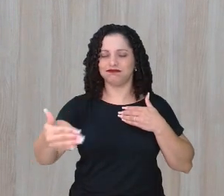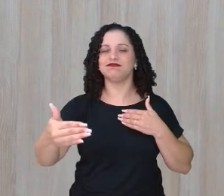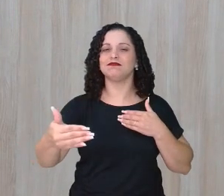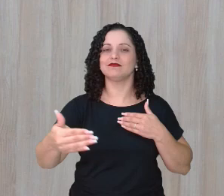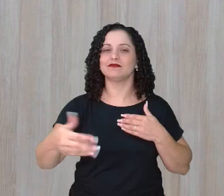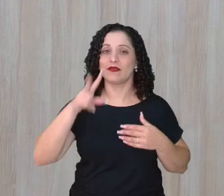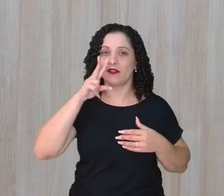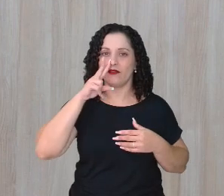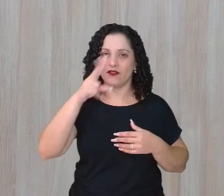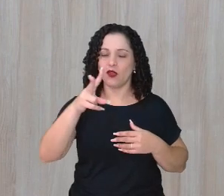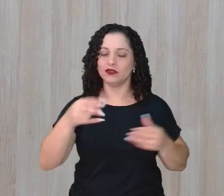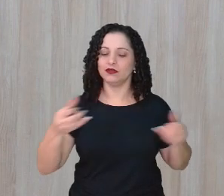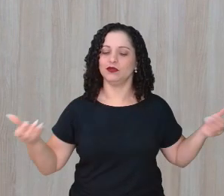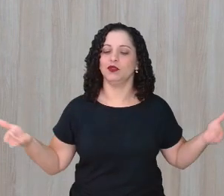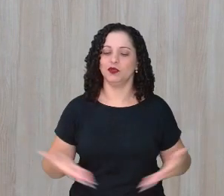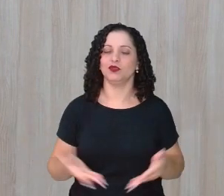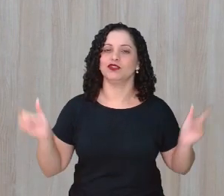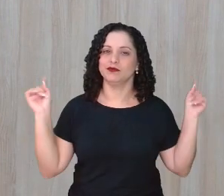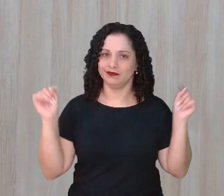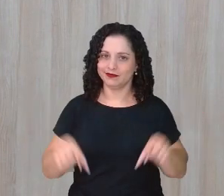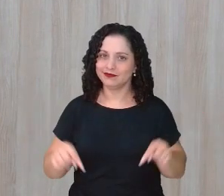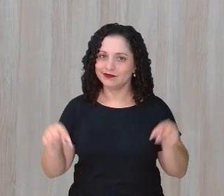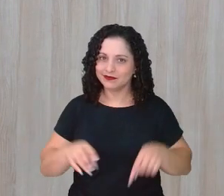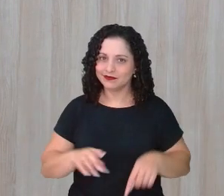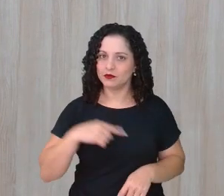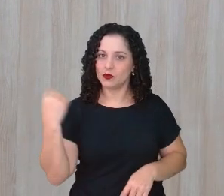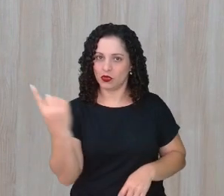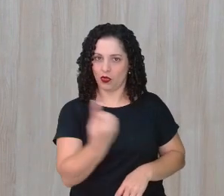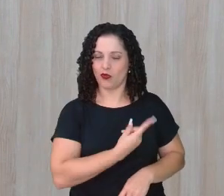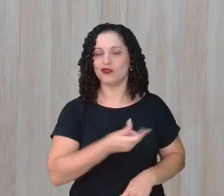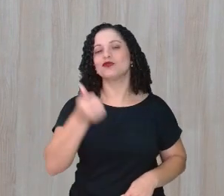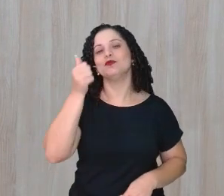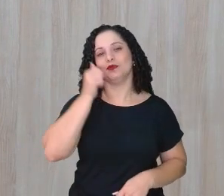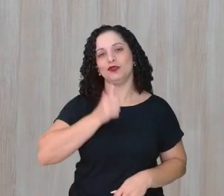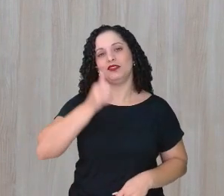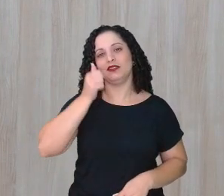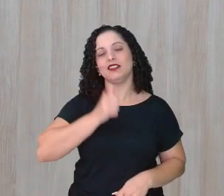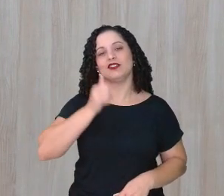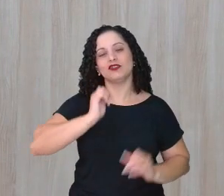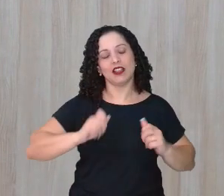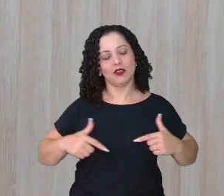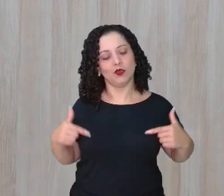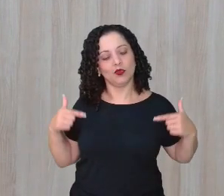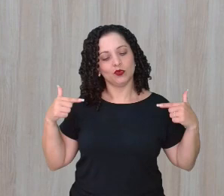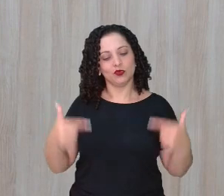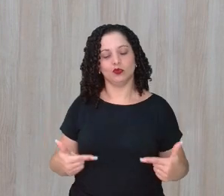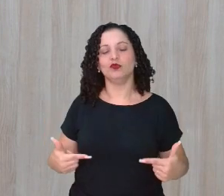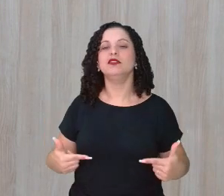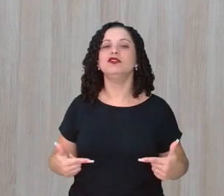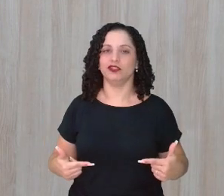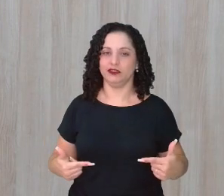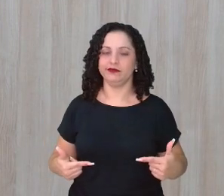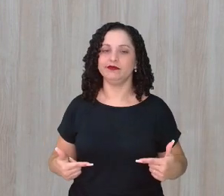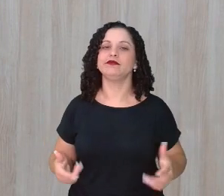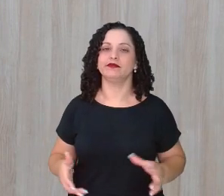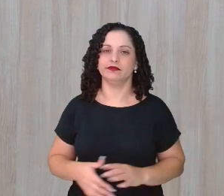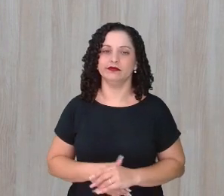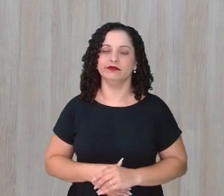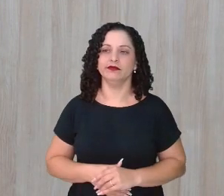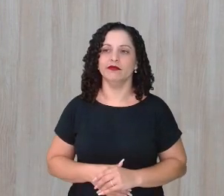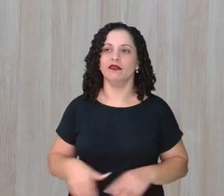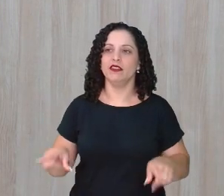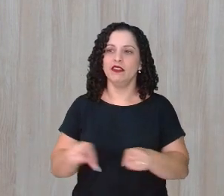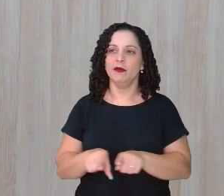para nós, né? Hoje, no nosso momento atual aí, das lutas pelas mulheres,